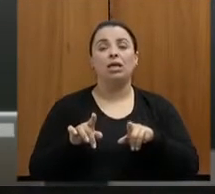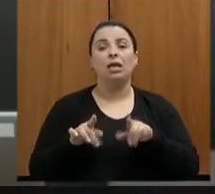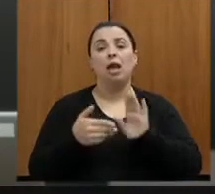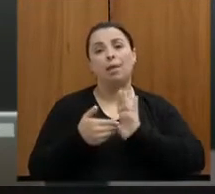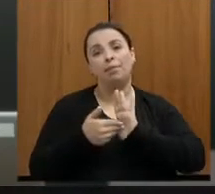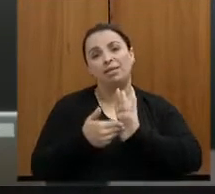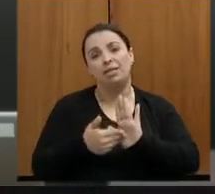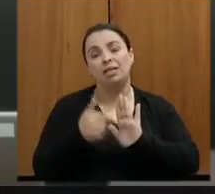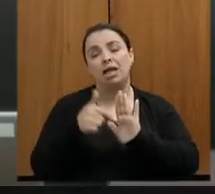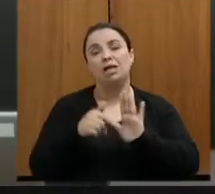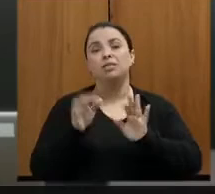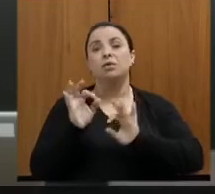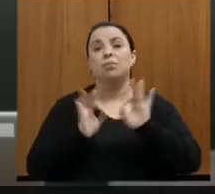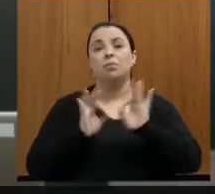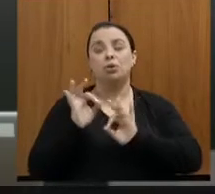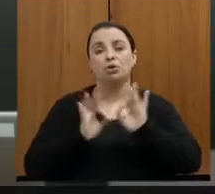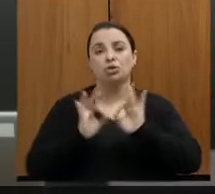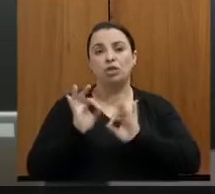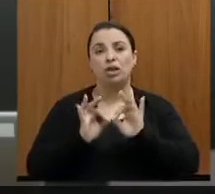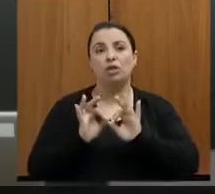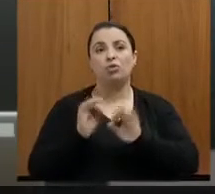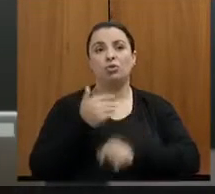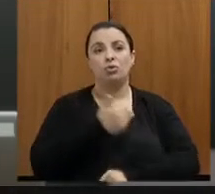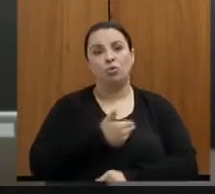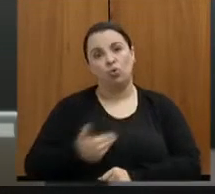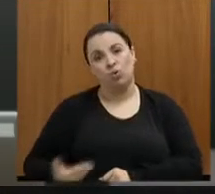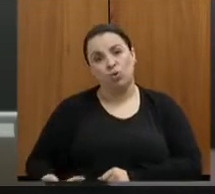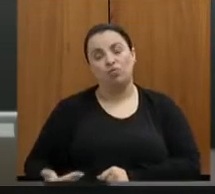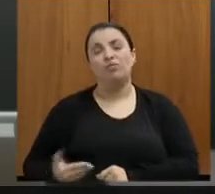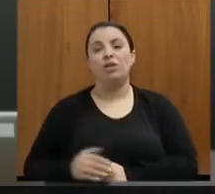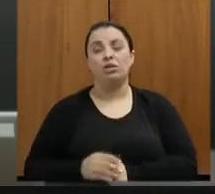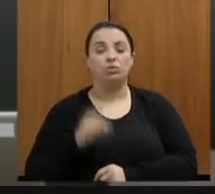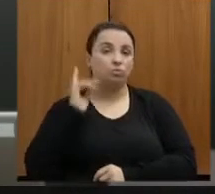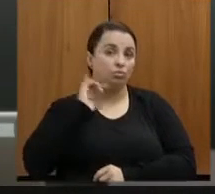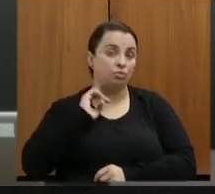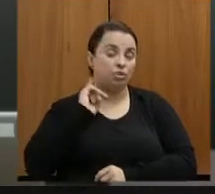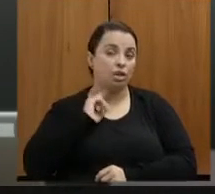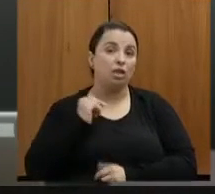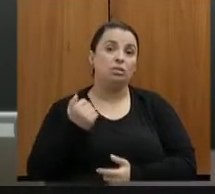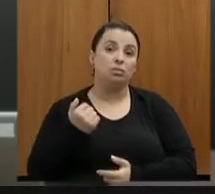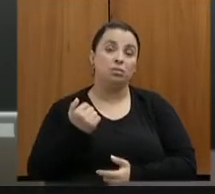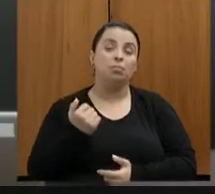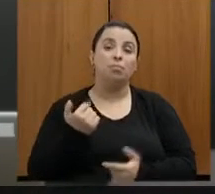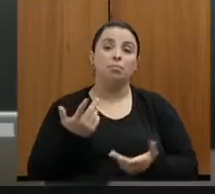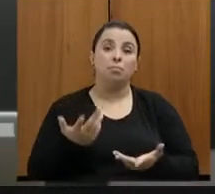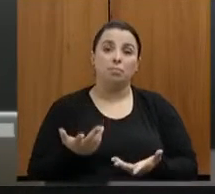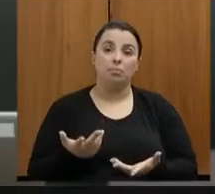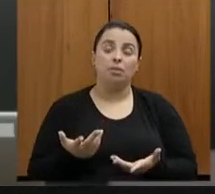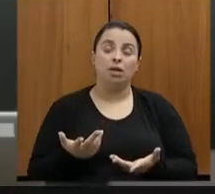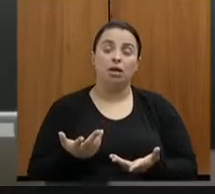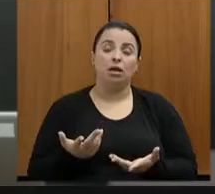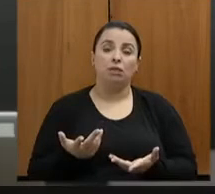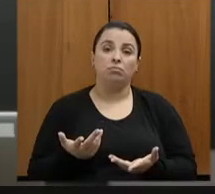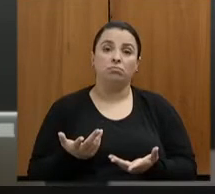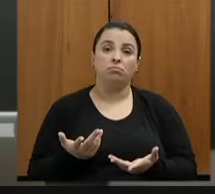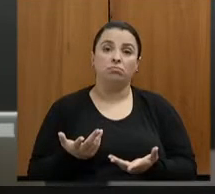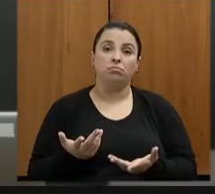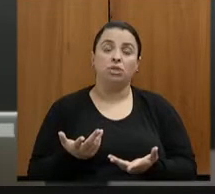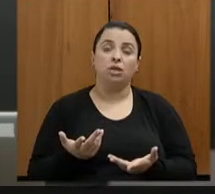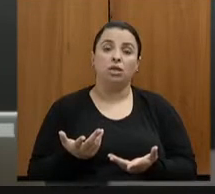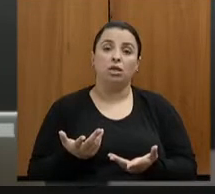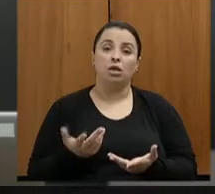projeto do governo de Minas para poder beneficiar o nosso Estado.